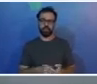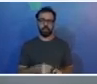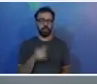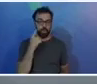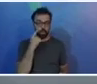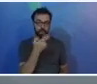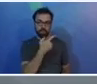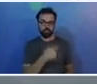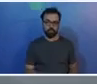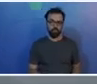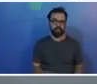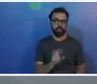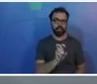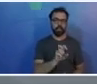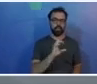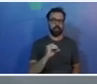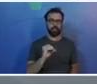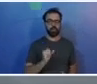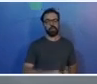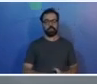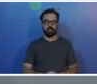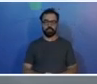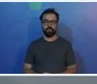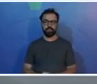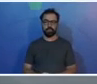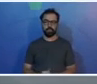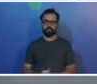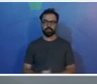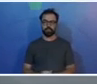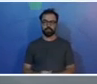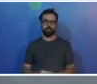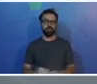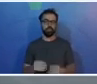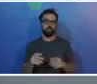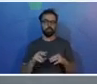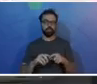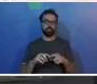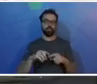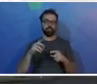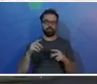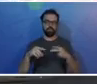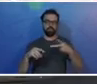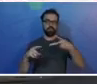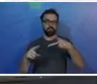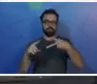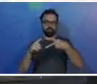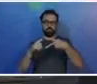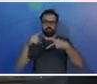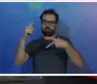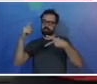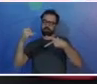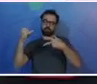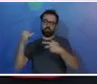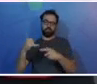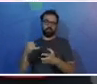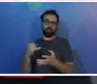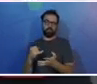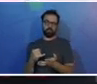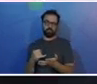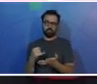Olha o gás, R$50. Significa o quê? Valor do imposto, olha o que está falando